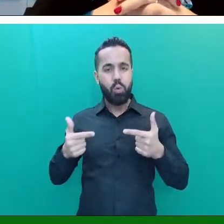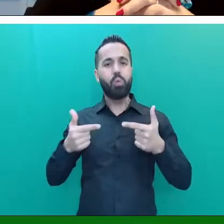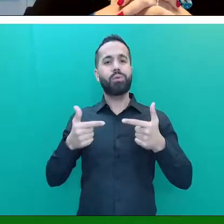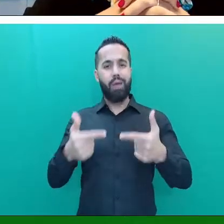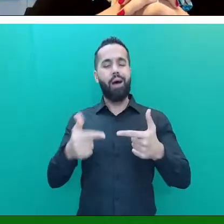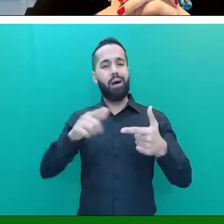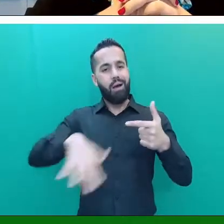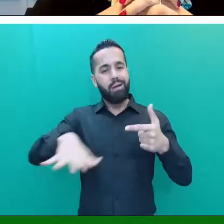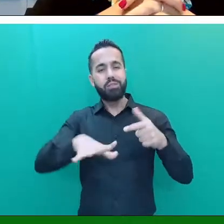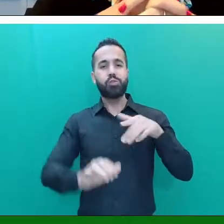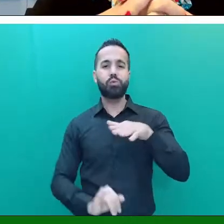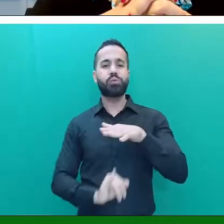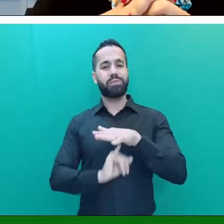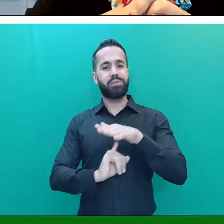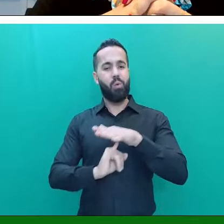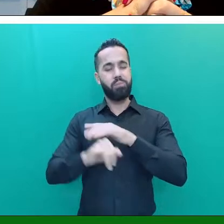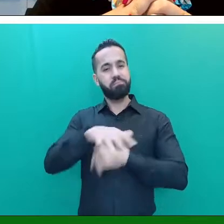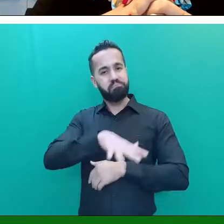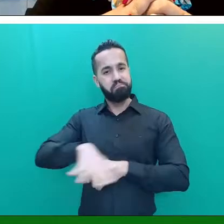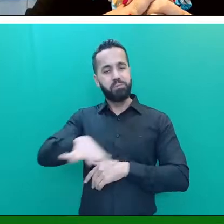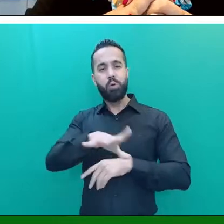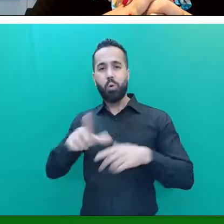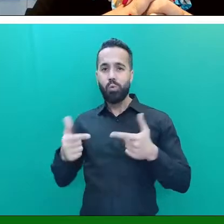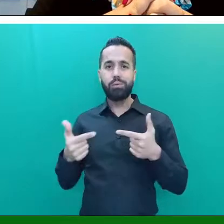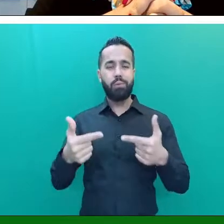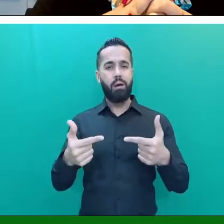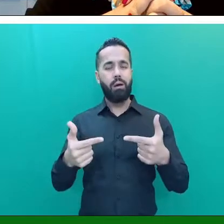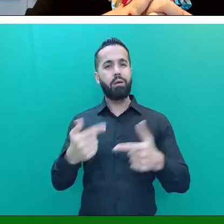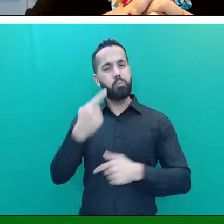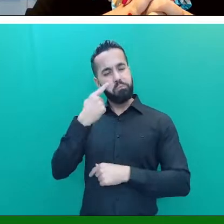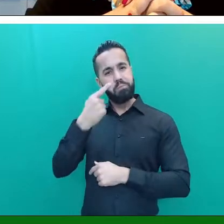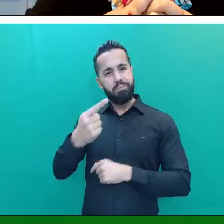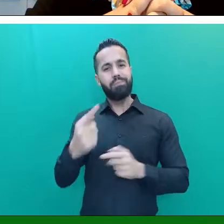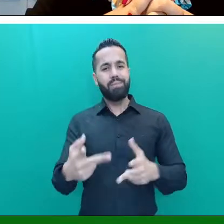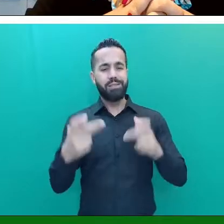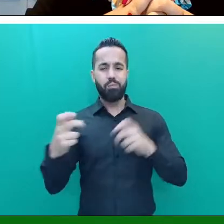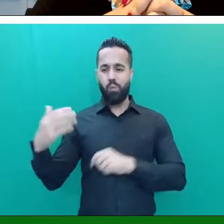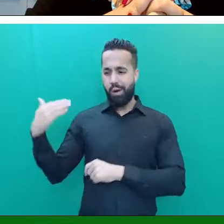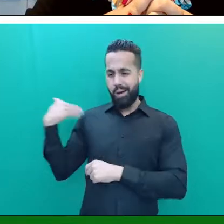fácil. Eu vejo você com a sensibilidade de produzir,